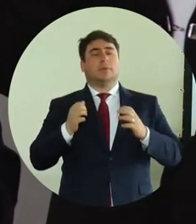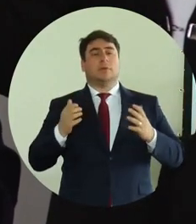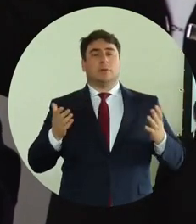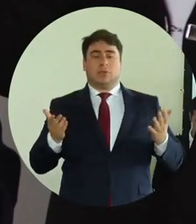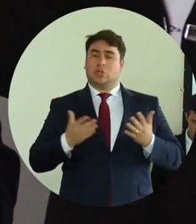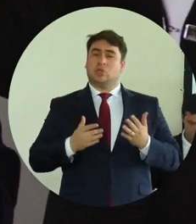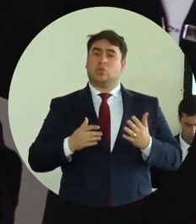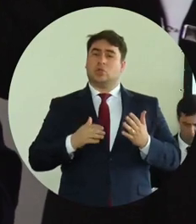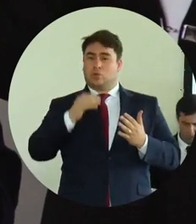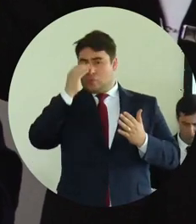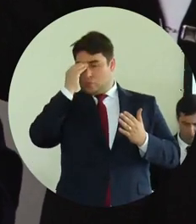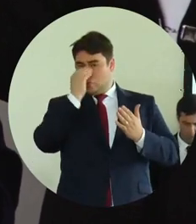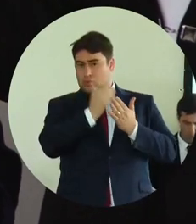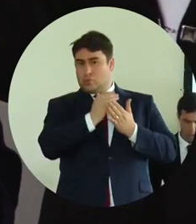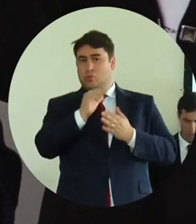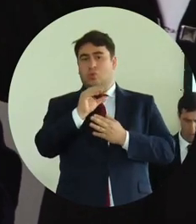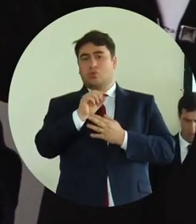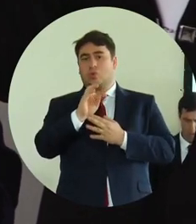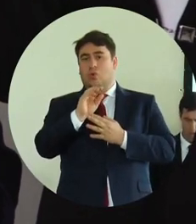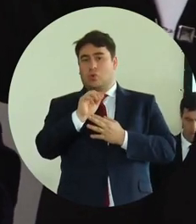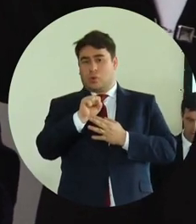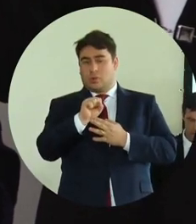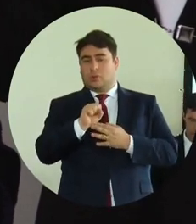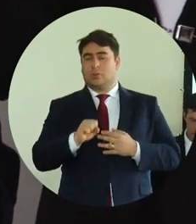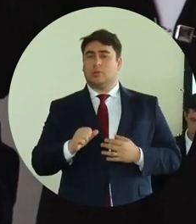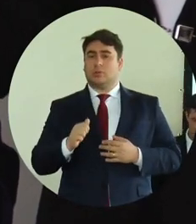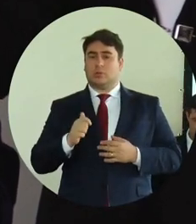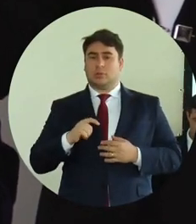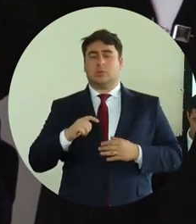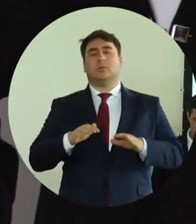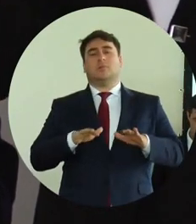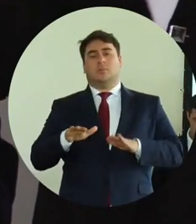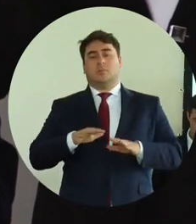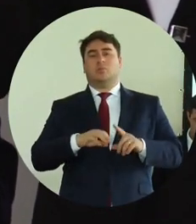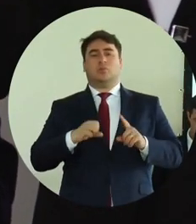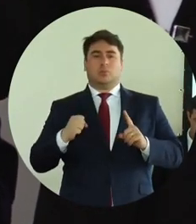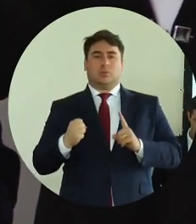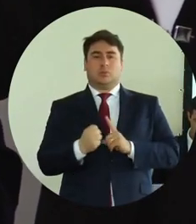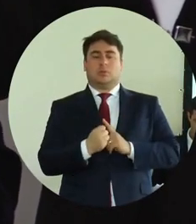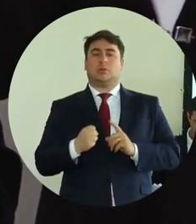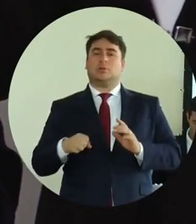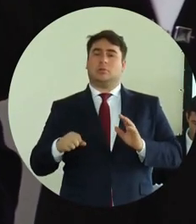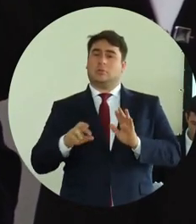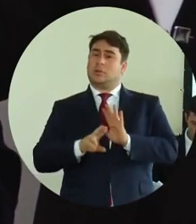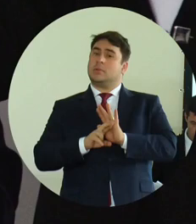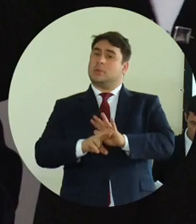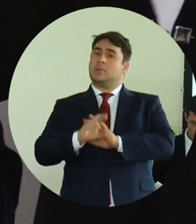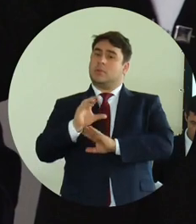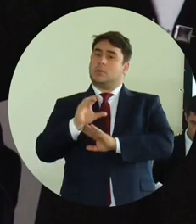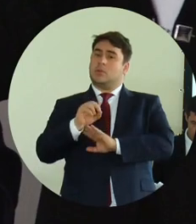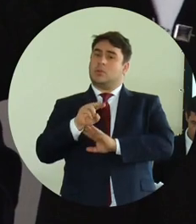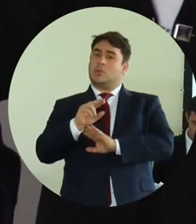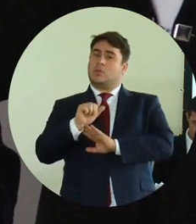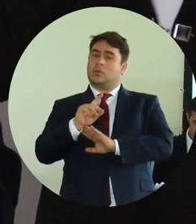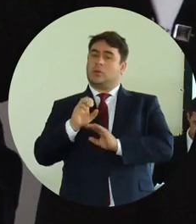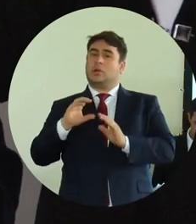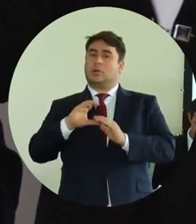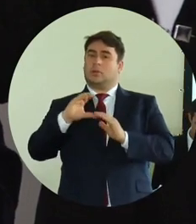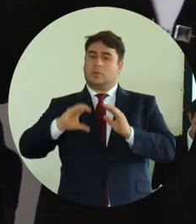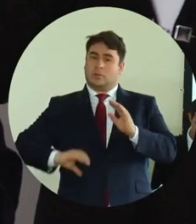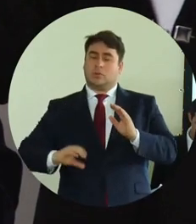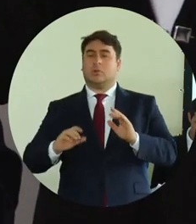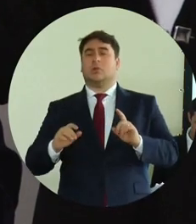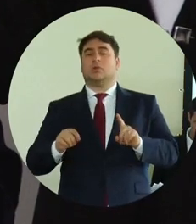do cumprimento de cotas. Aí teve lá um movimento social representado pelo CONAD. Eu também estive lá.